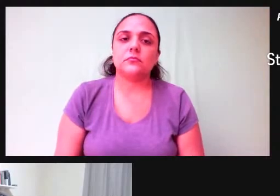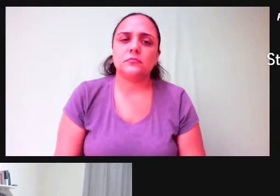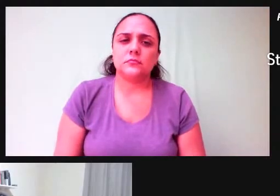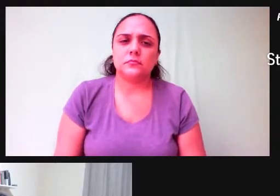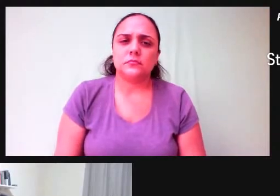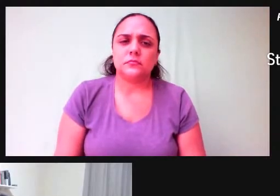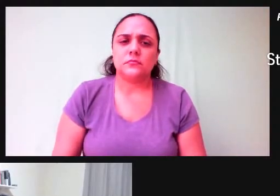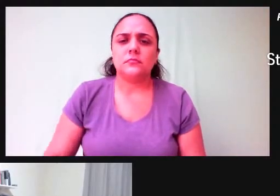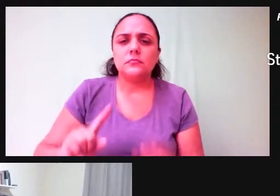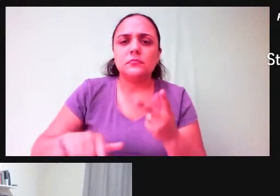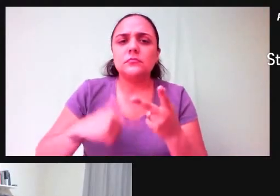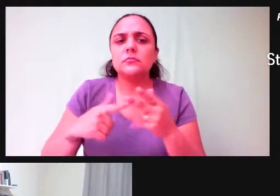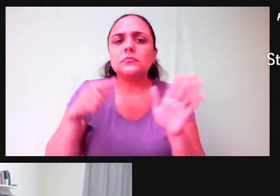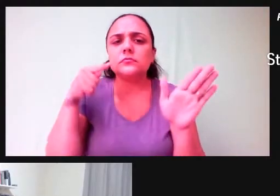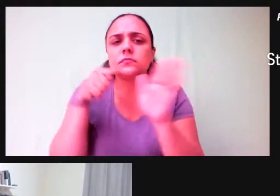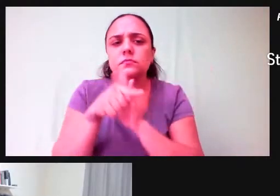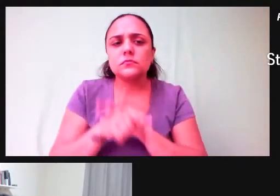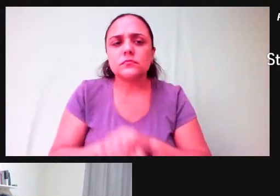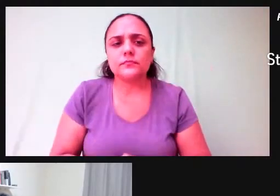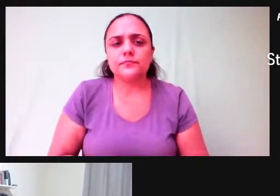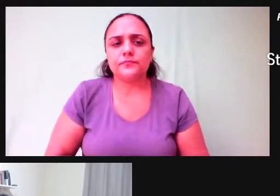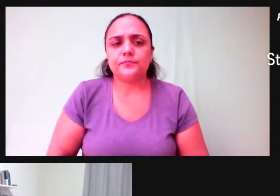Ok, próxima.